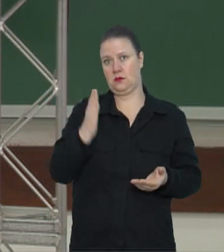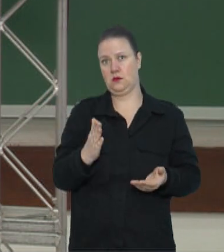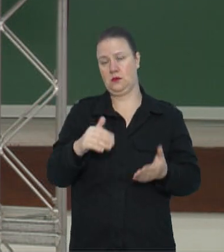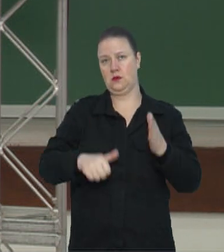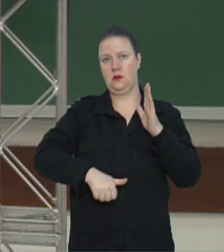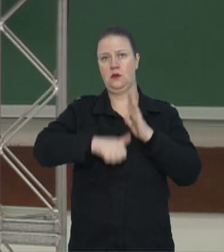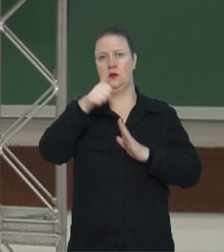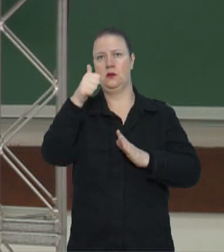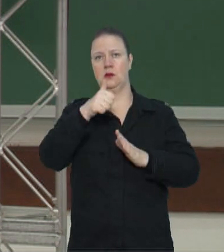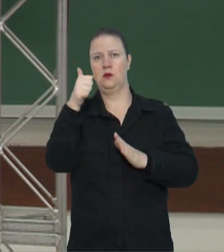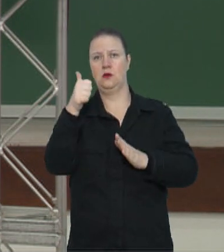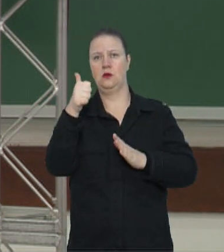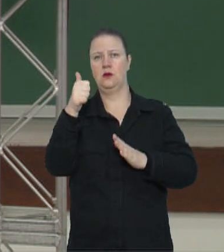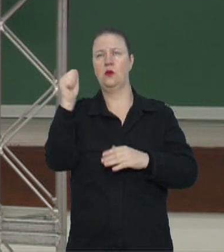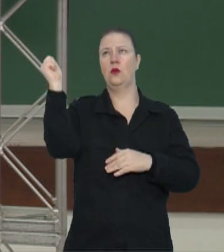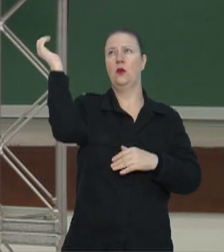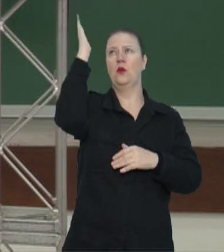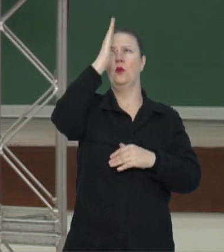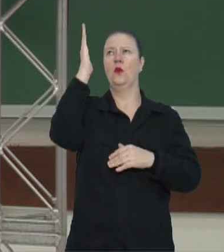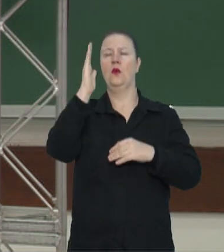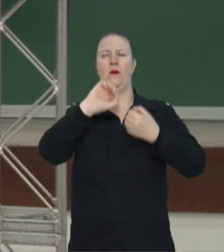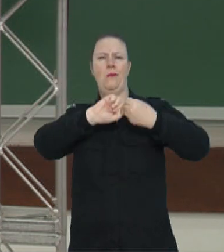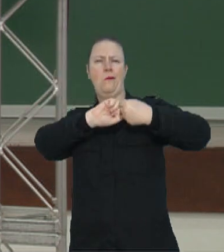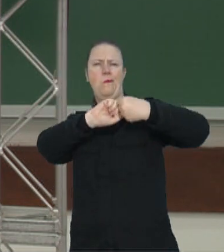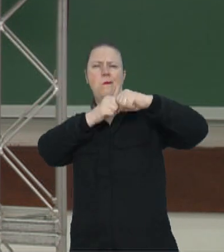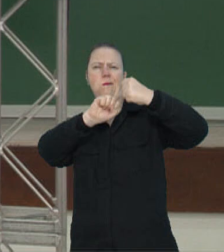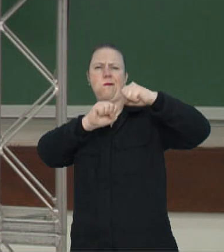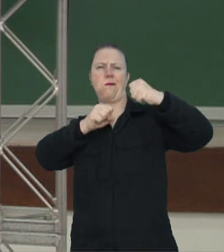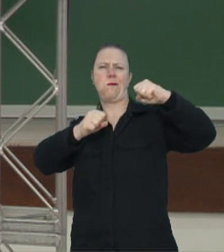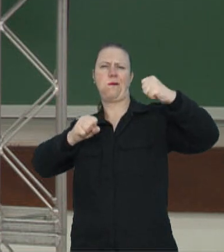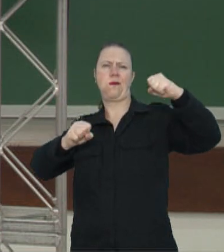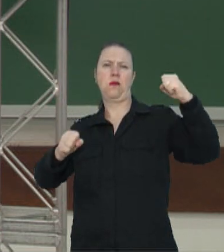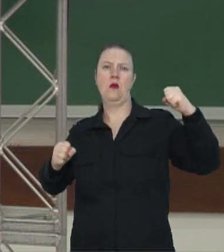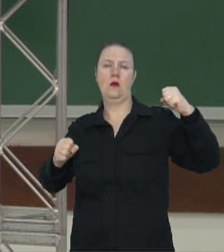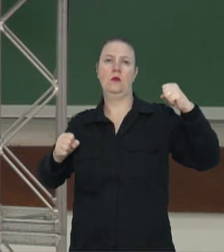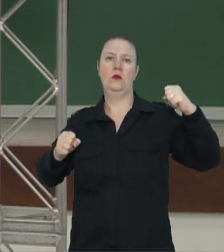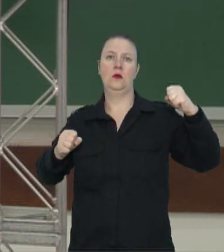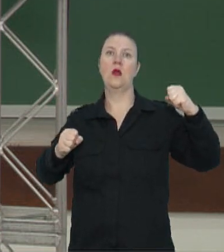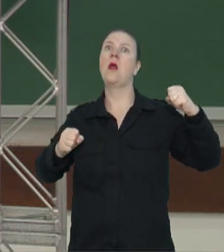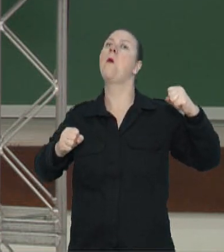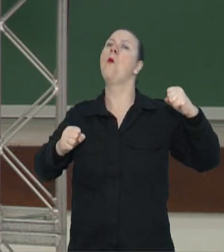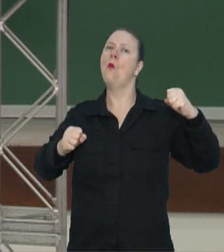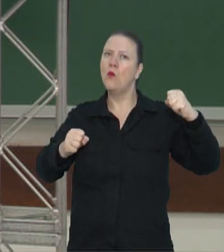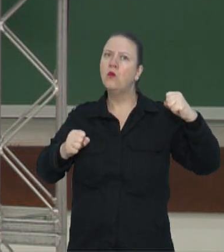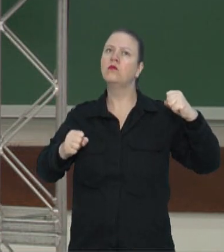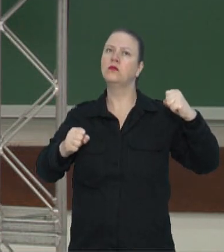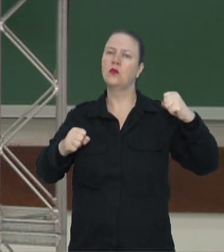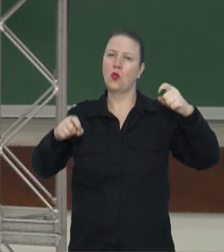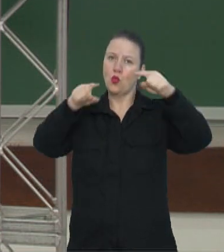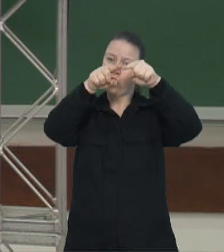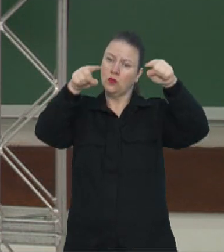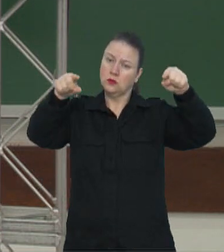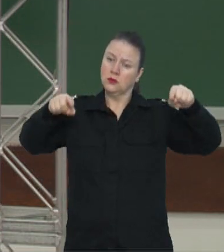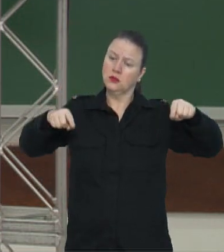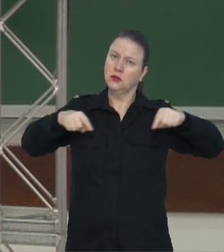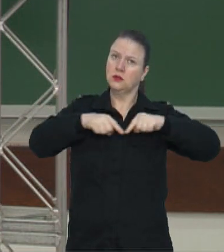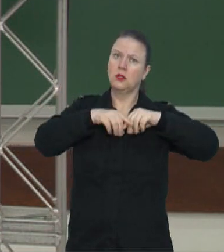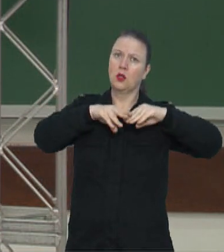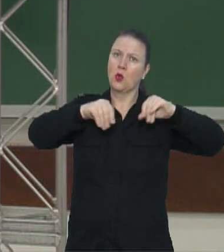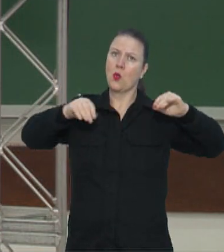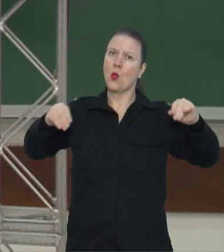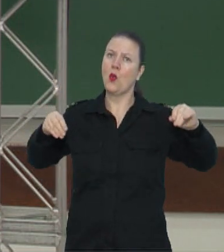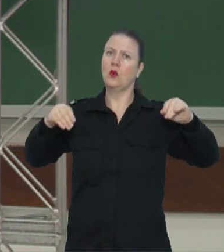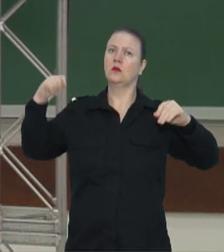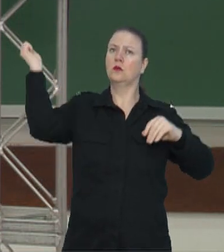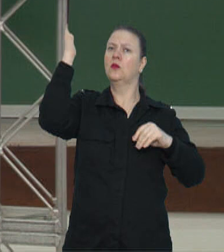Primeiro, a extensão territorial. O Brasil é enorme em termos de tamanho. Ele é gigante em termos de tamanho. Só isso faz com